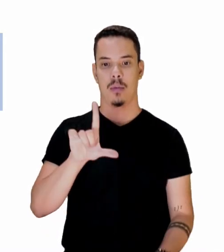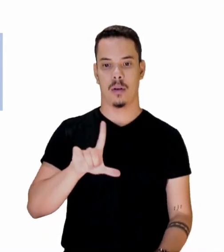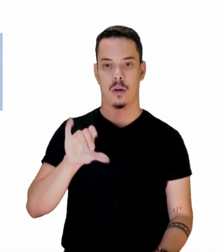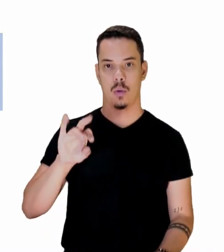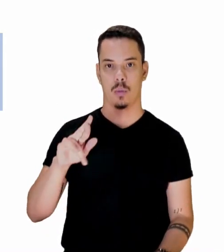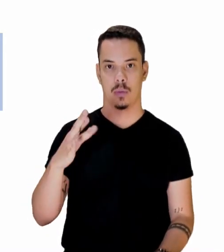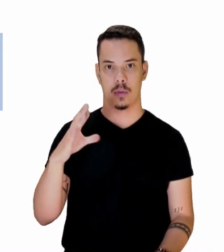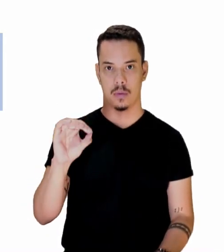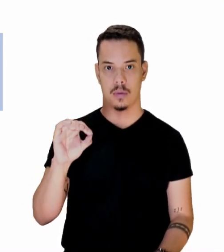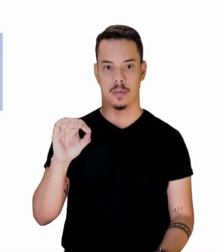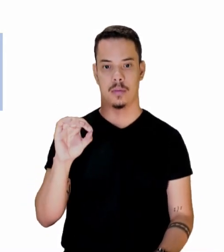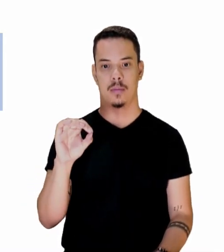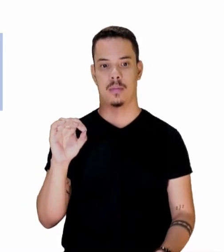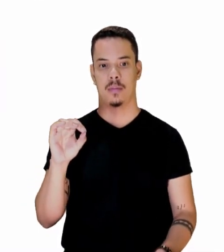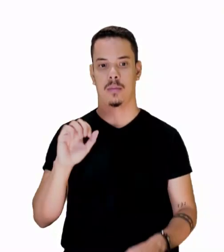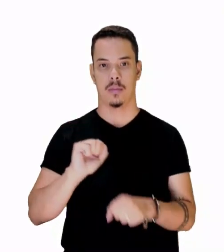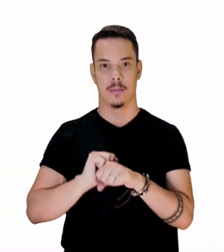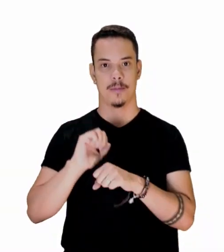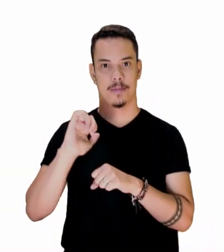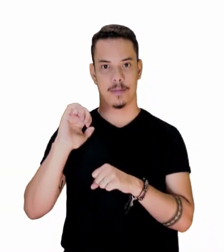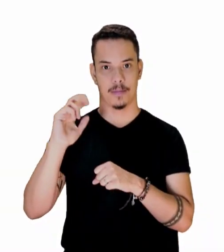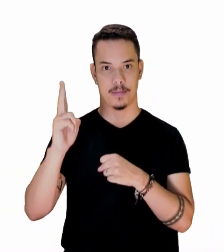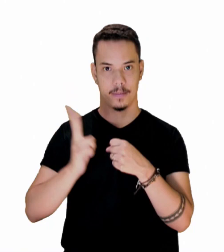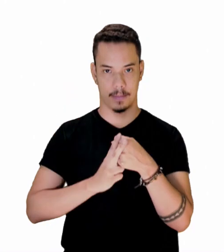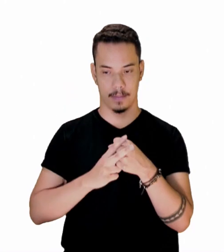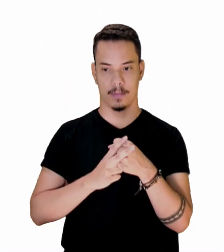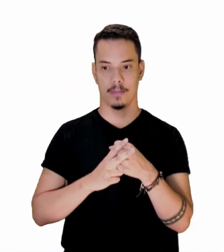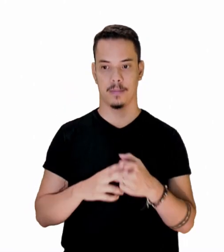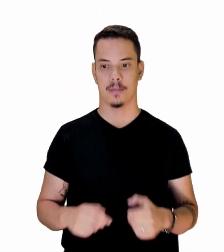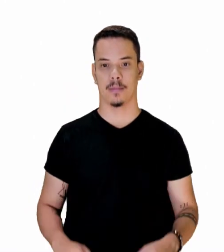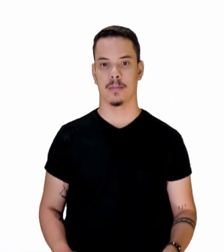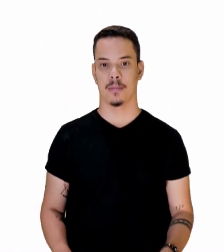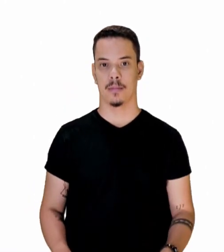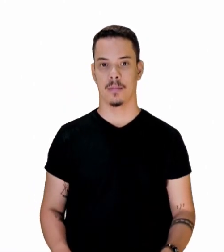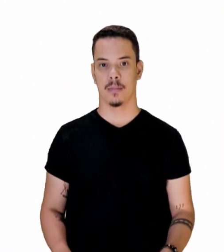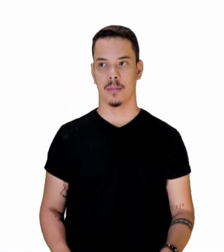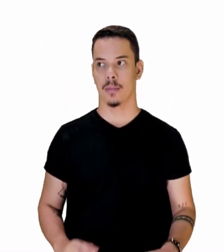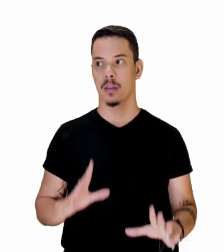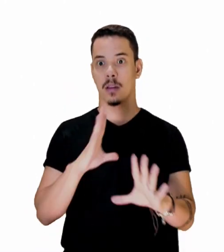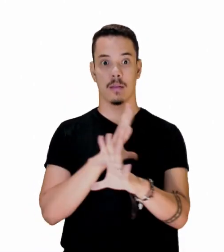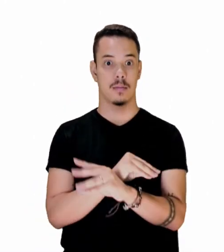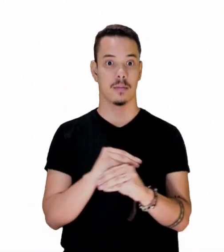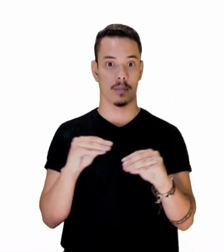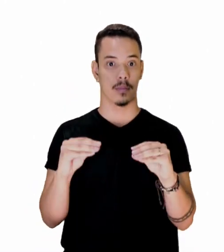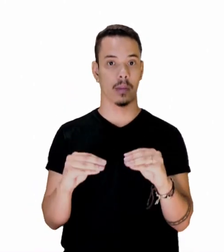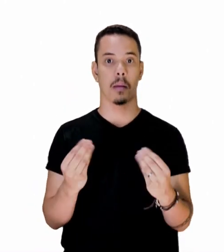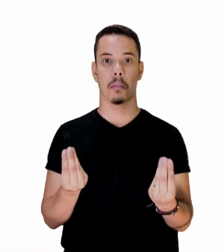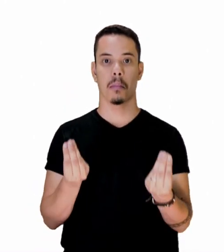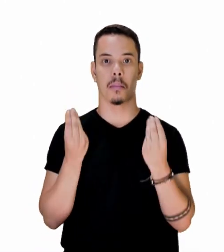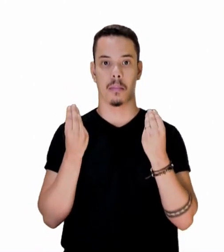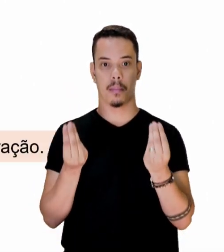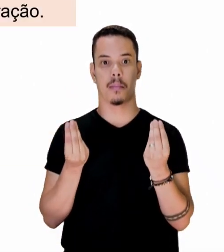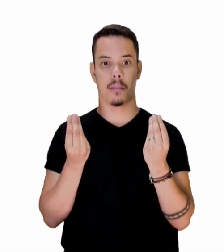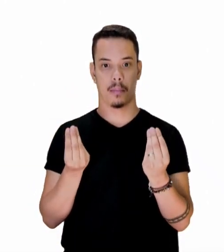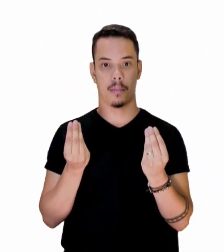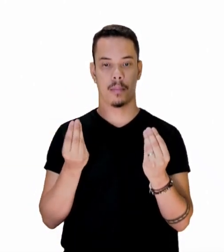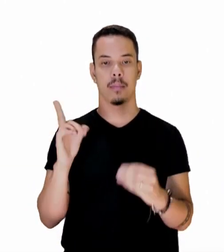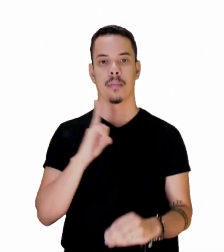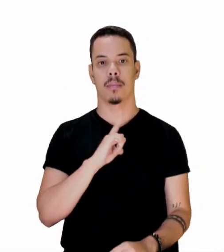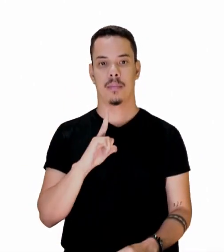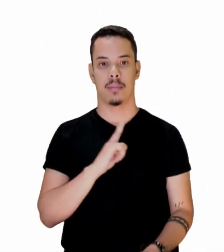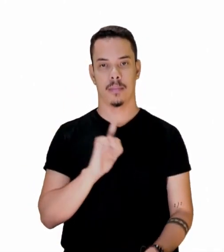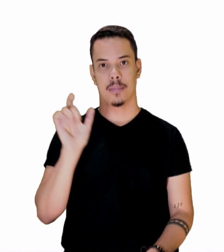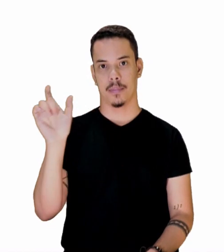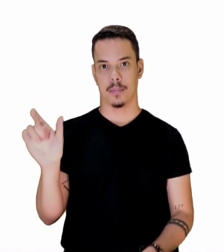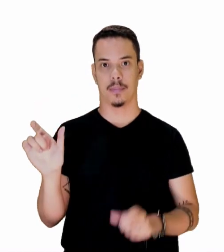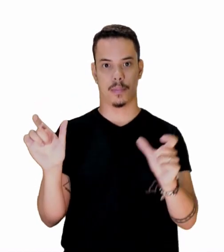Locução adverbial. E a conjunção, tá? Ela serve para quê, amadinho? Para ligar termos entre